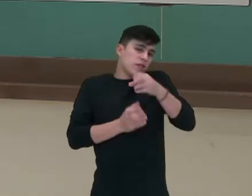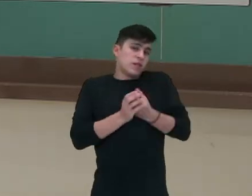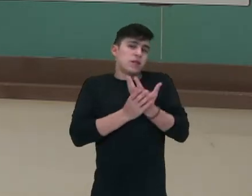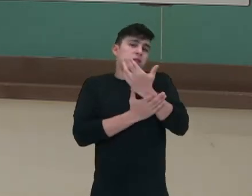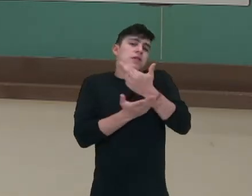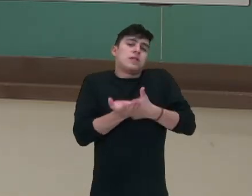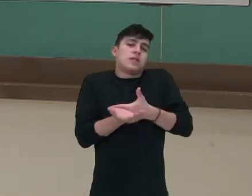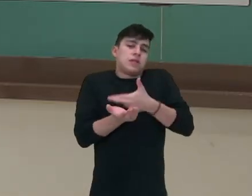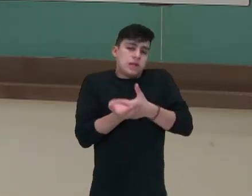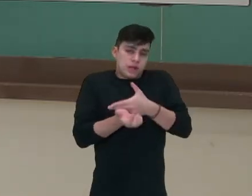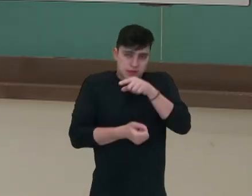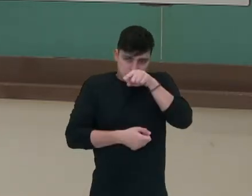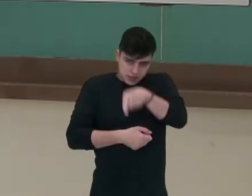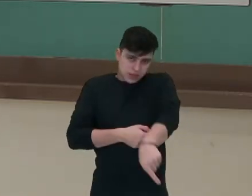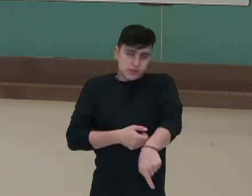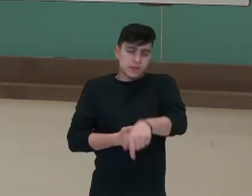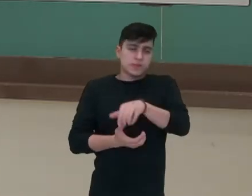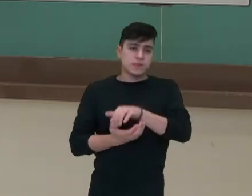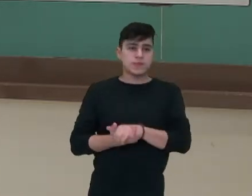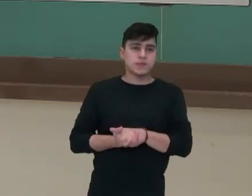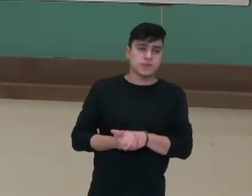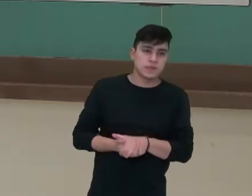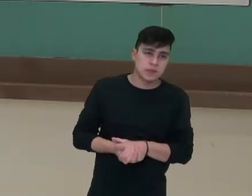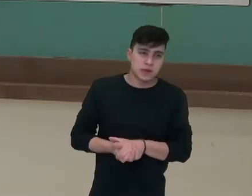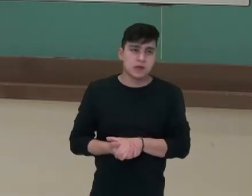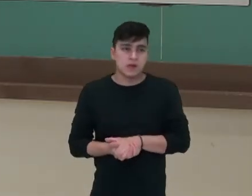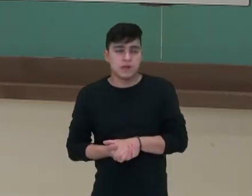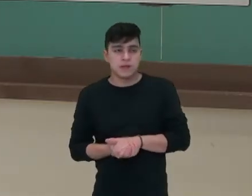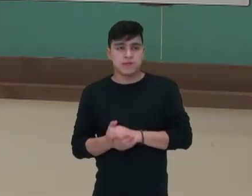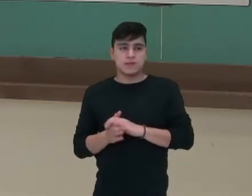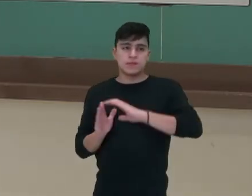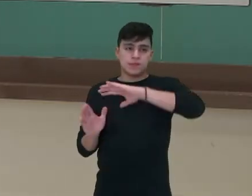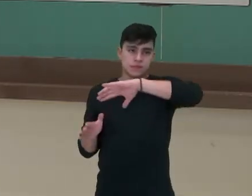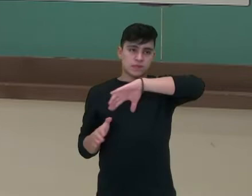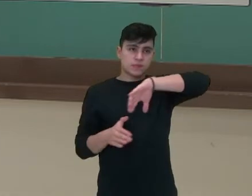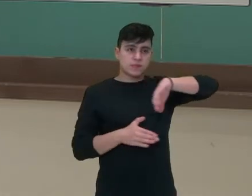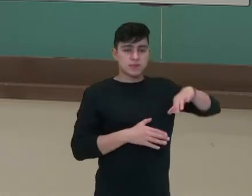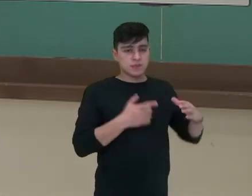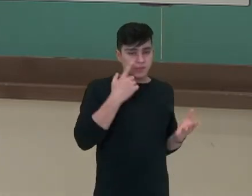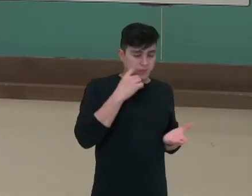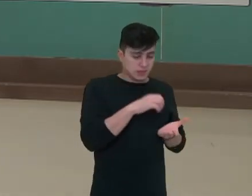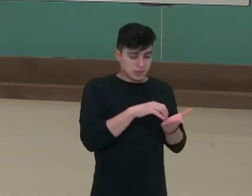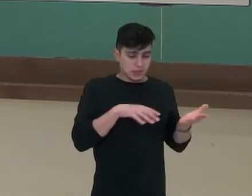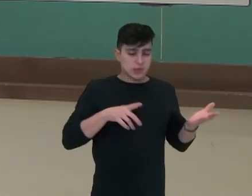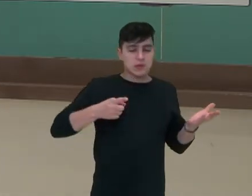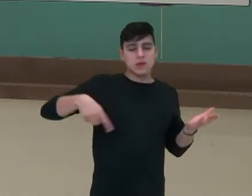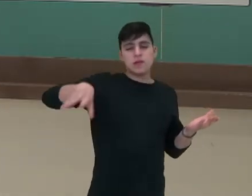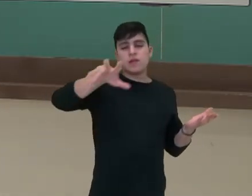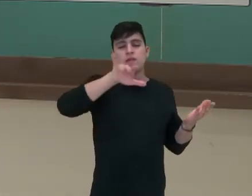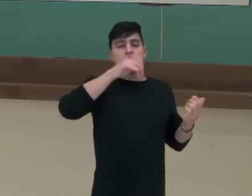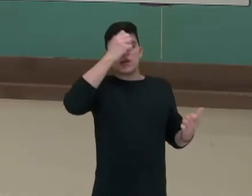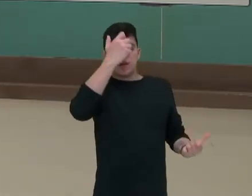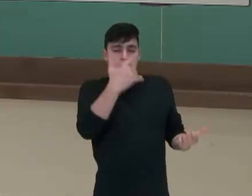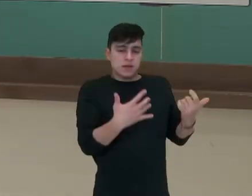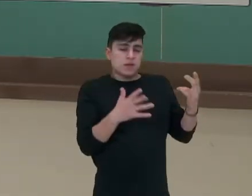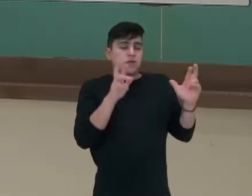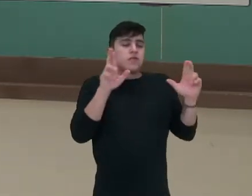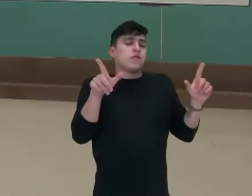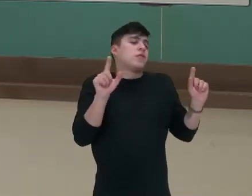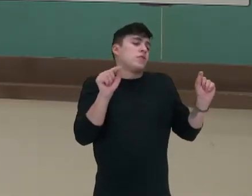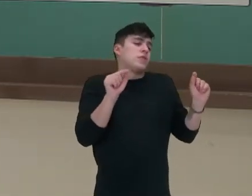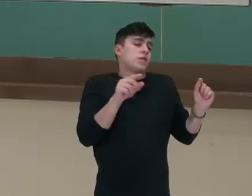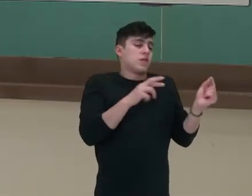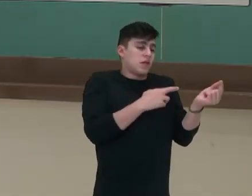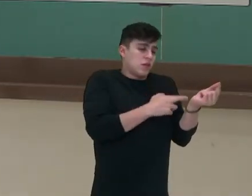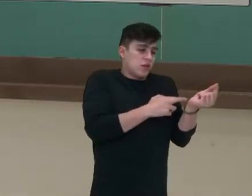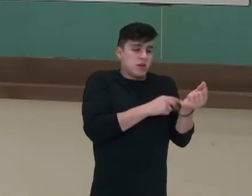sons diferentes no ritmo, tá bom? Nessa marcação aqui. Então, atividade, né? Você vai diferenciar a pulsação do